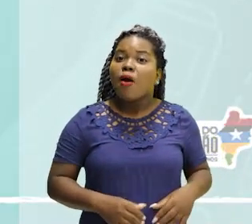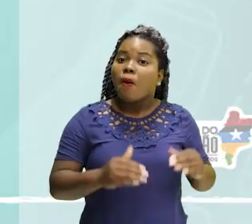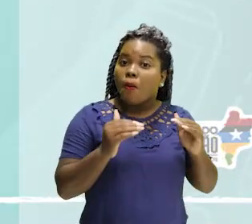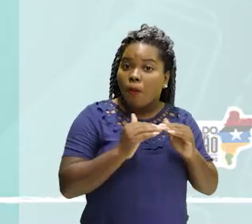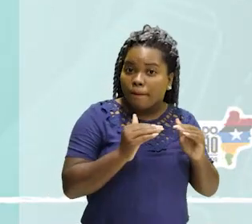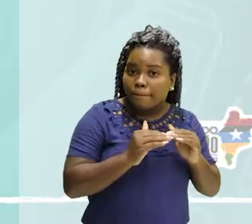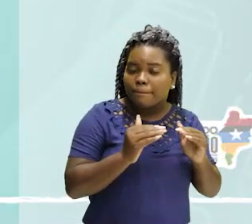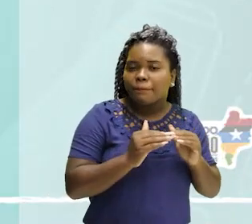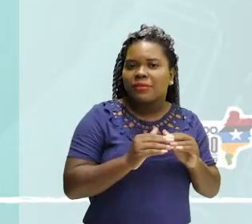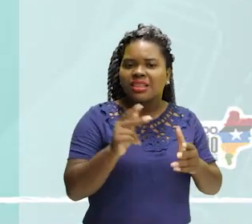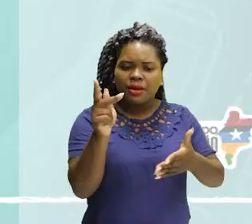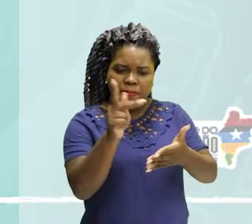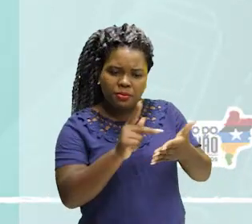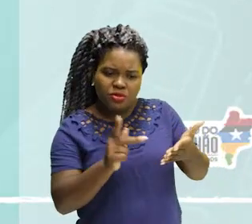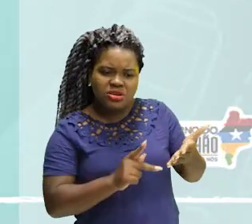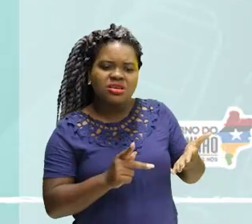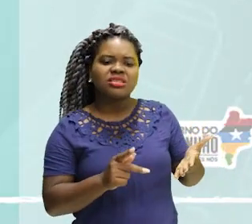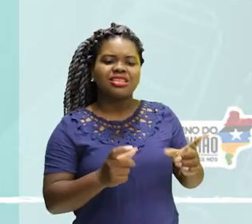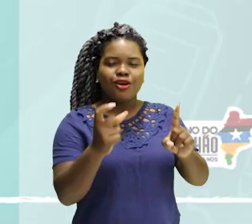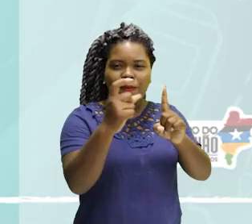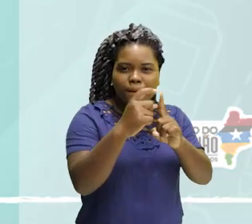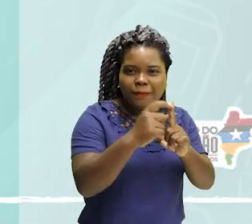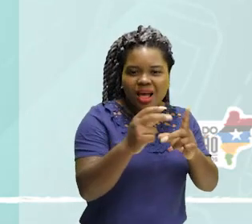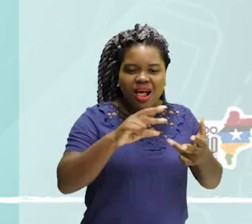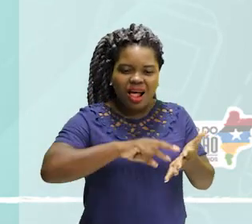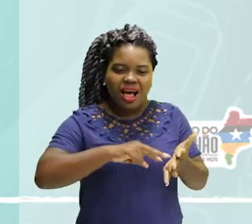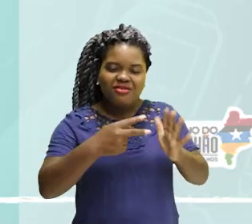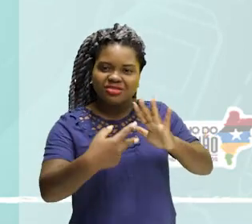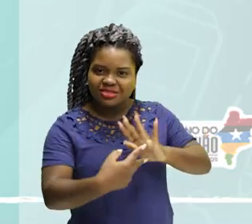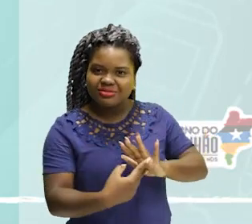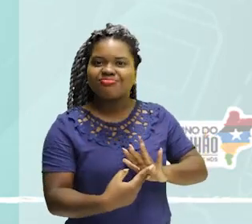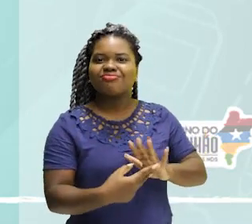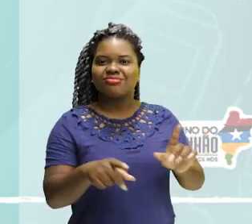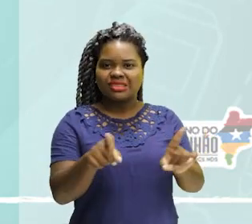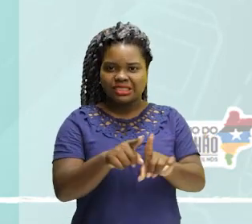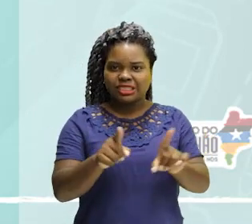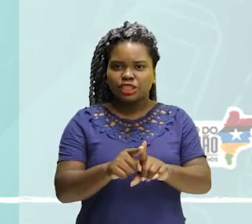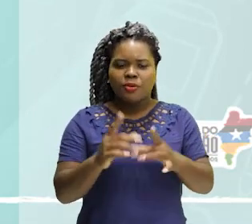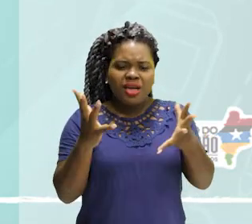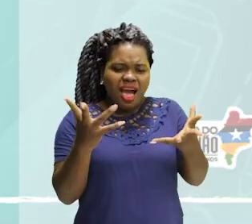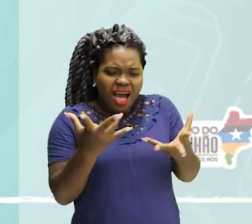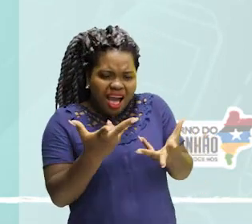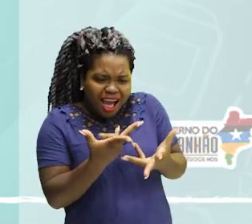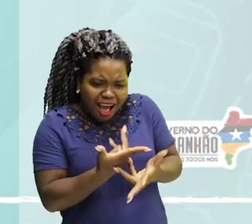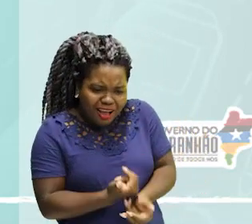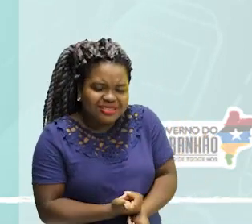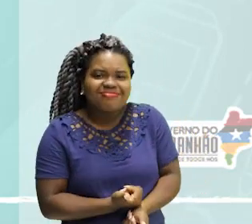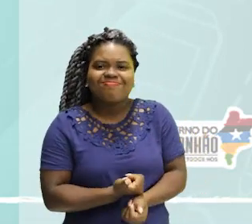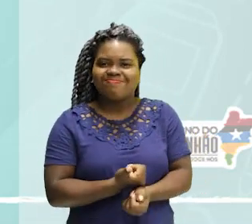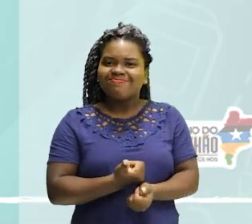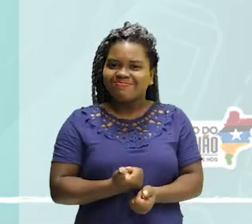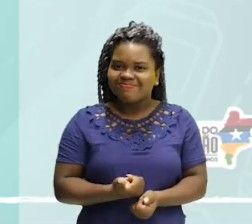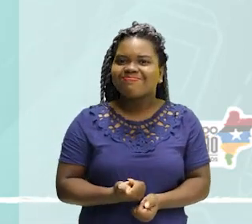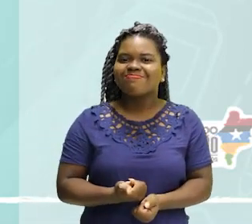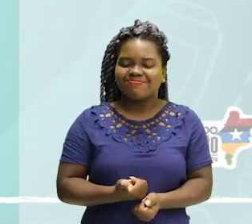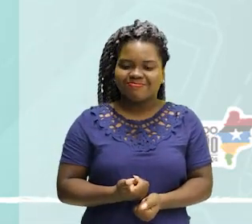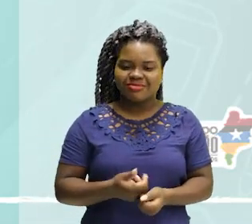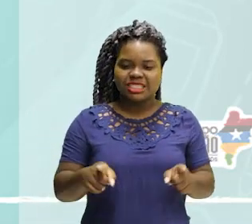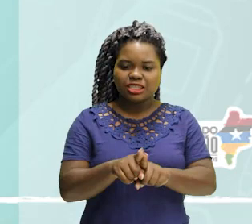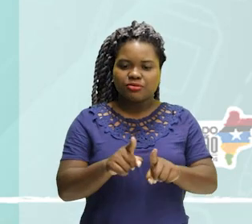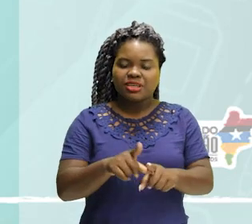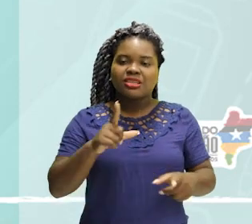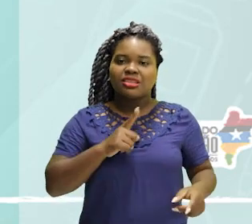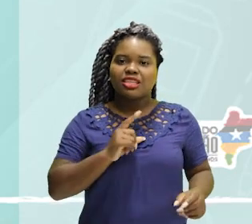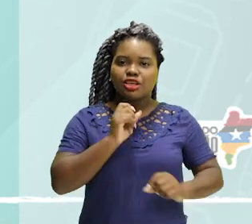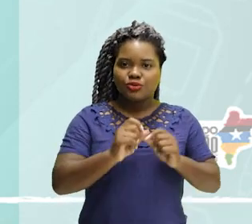poesia palavras, significados e qualidades estéticas. Nela vai prevalecer o quê? A estética